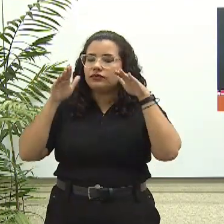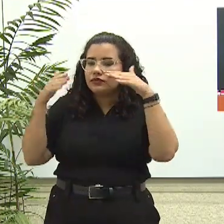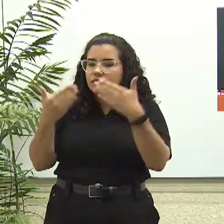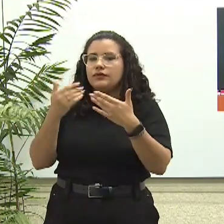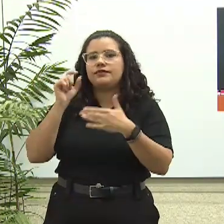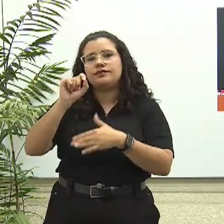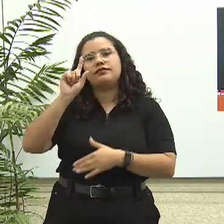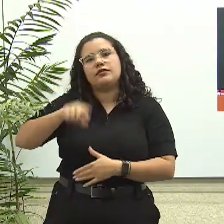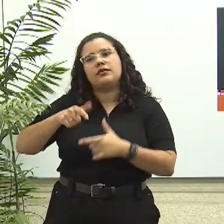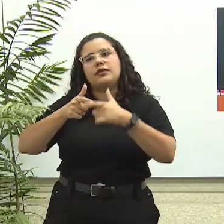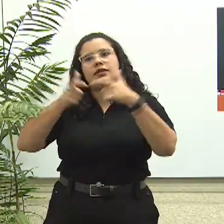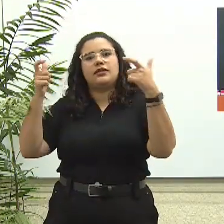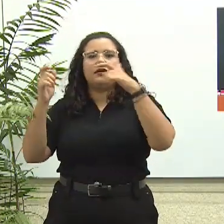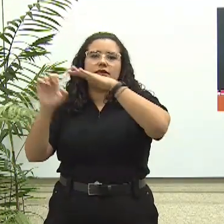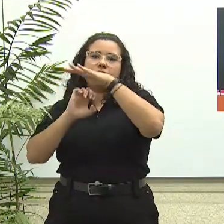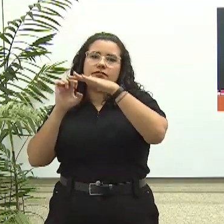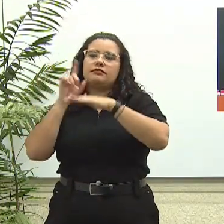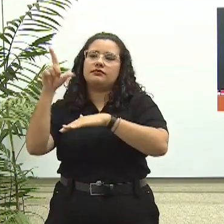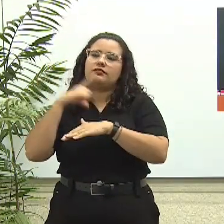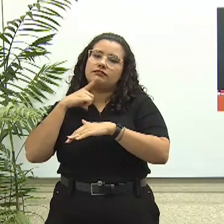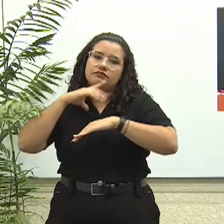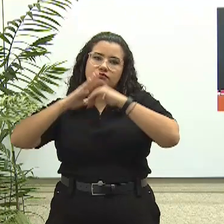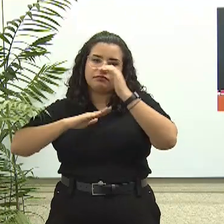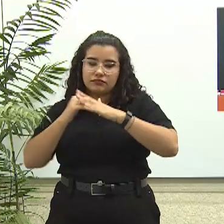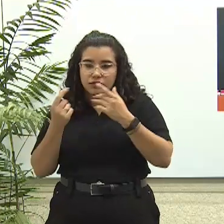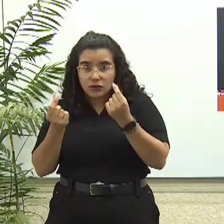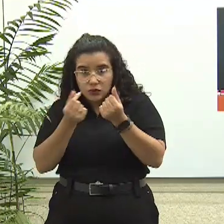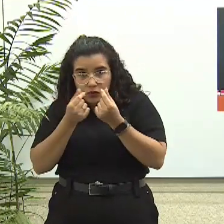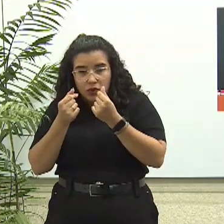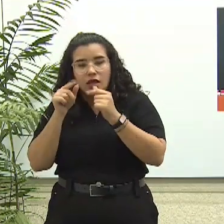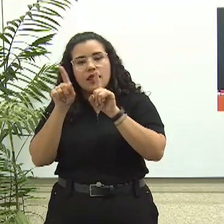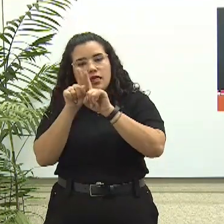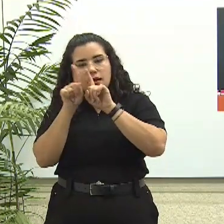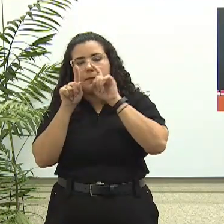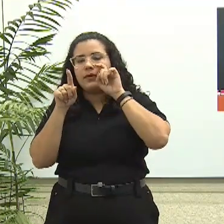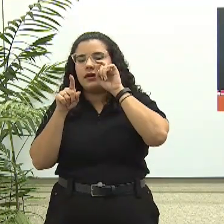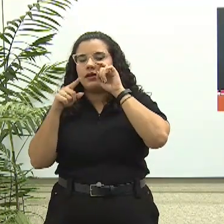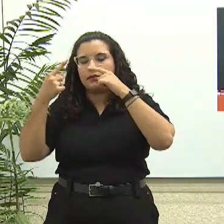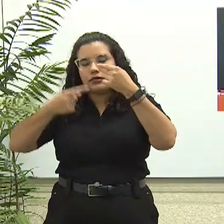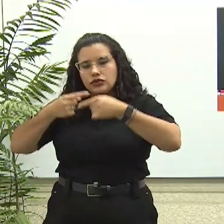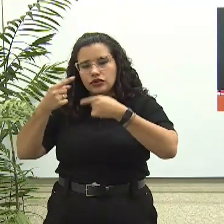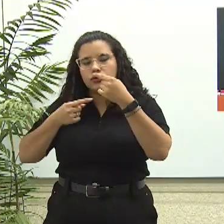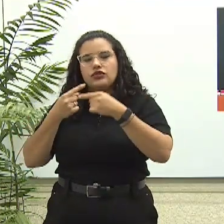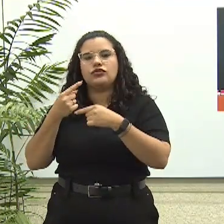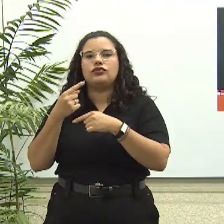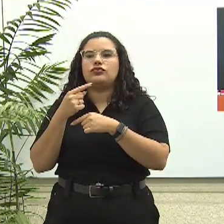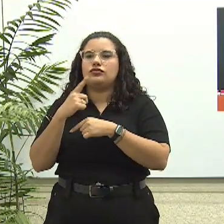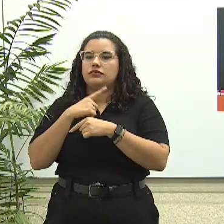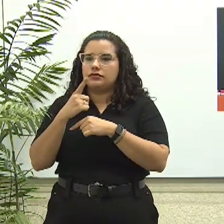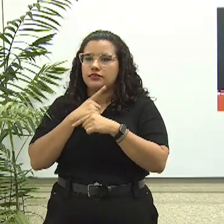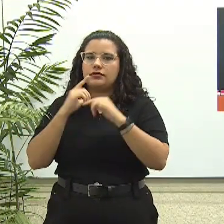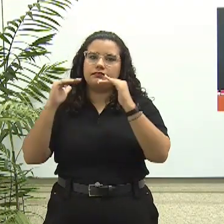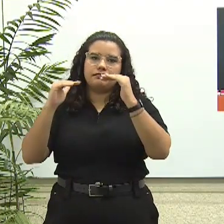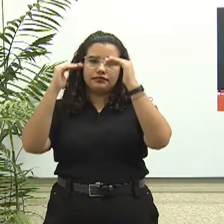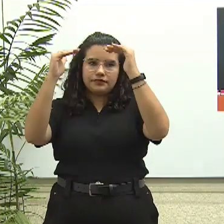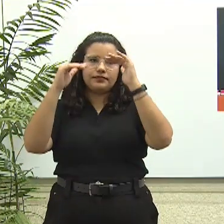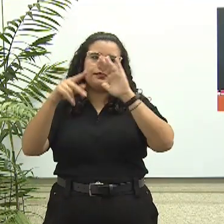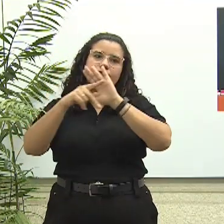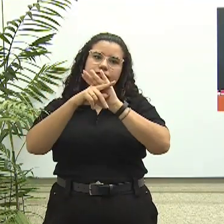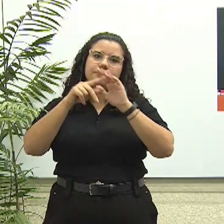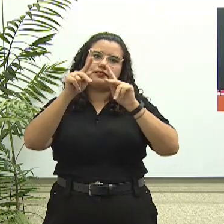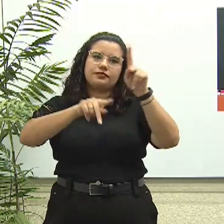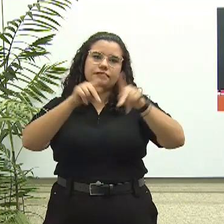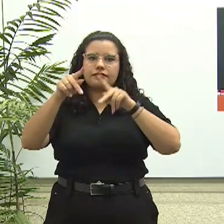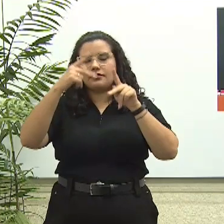de grandes corporações que T poder não só econômico mas também político ideológico subjetivo sobre as